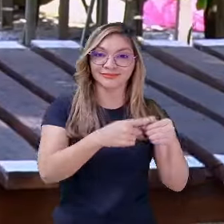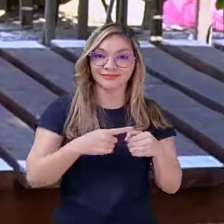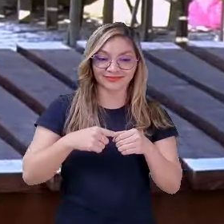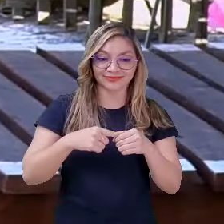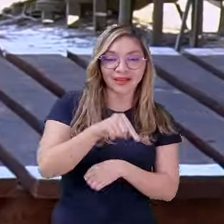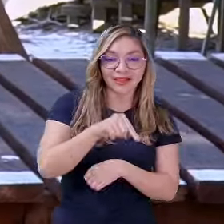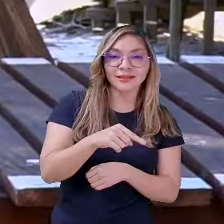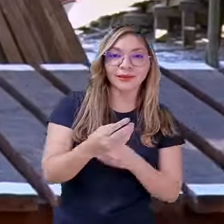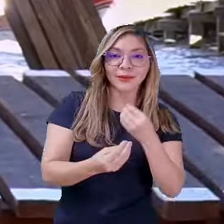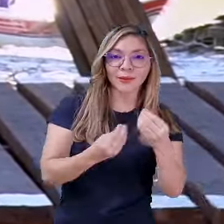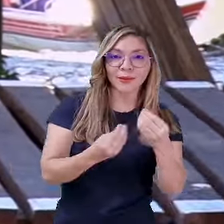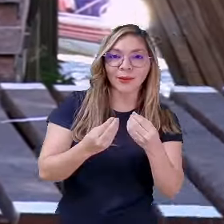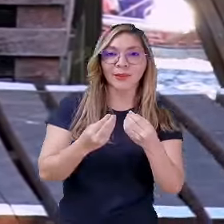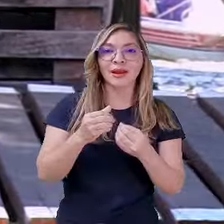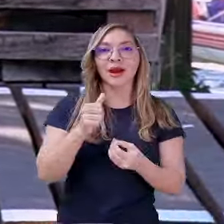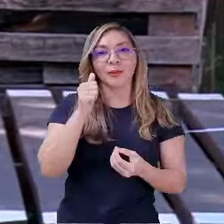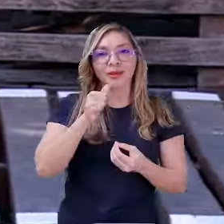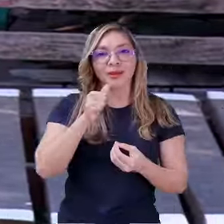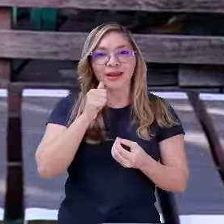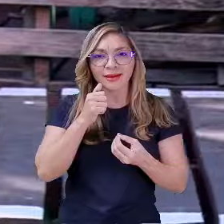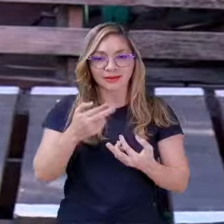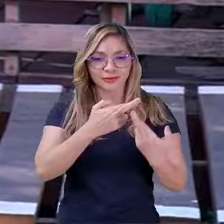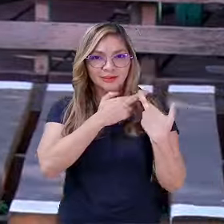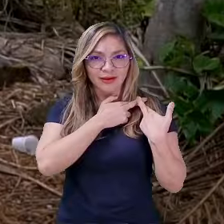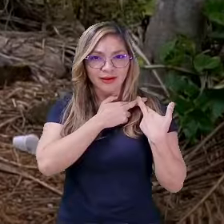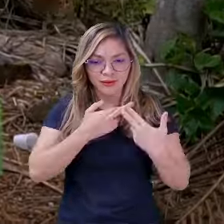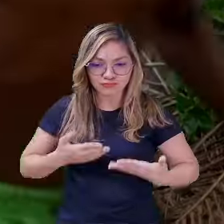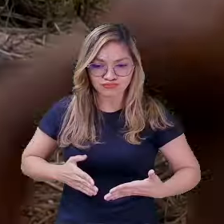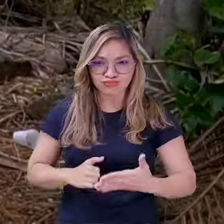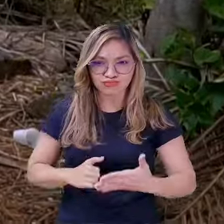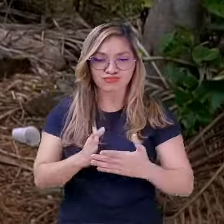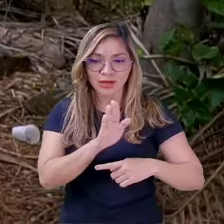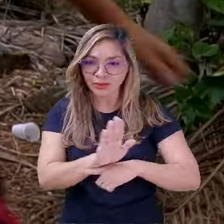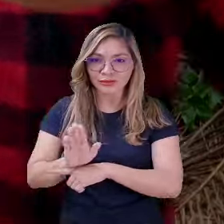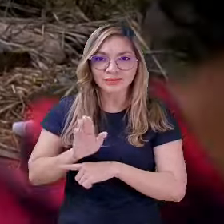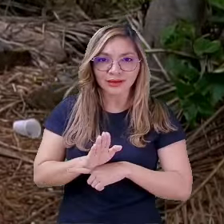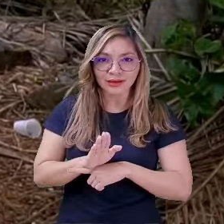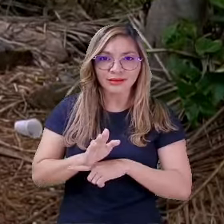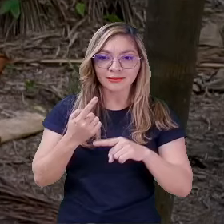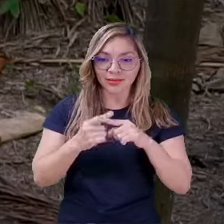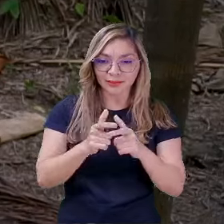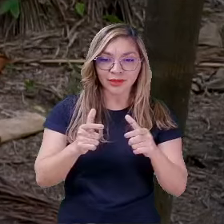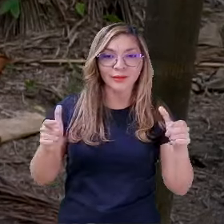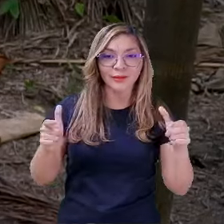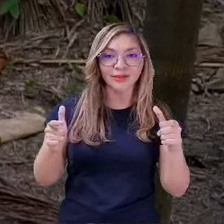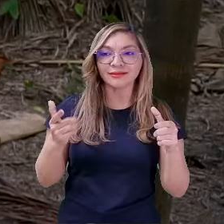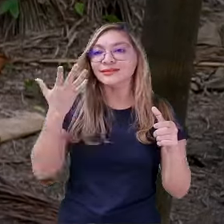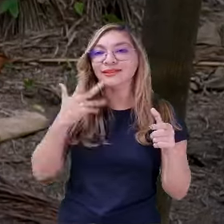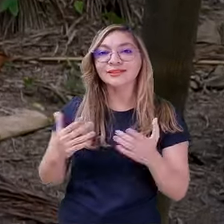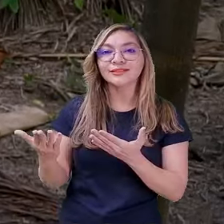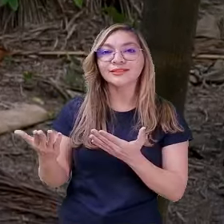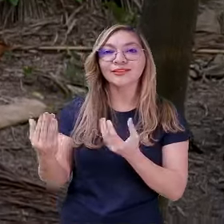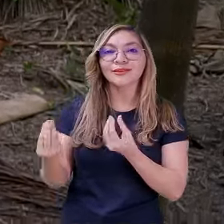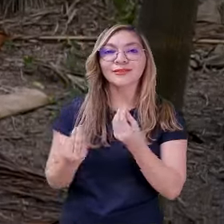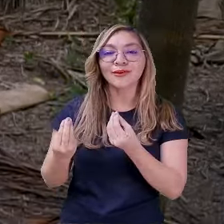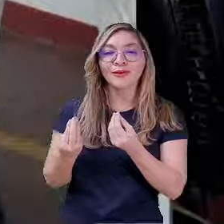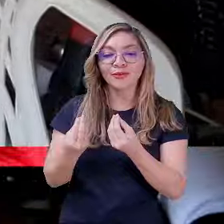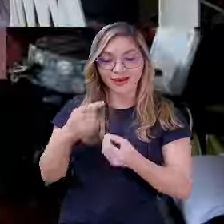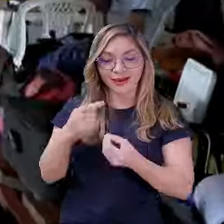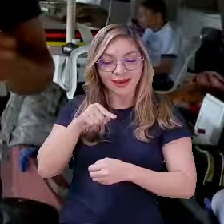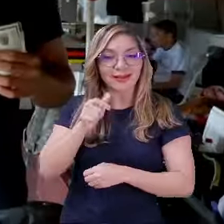as parteiras tradicionais estão presentes na vida de todos, pois a maioria das crianças e jovens nasceram das mãos de uma